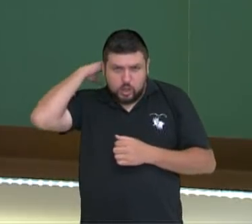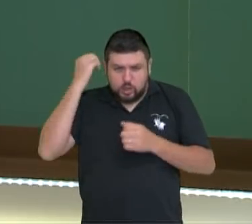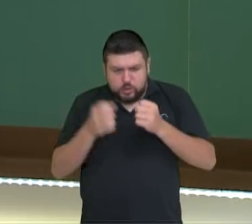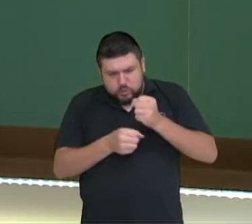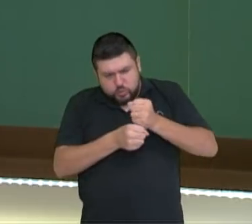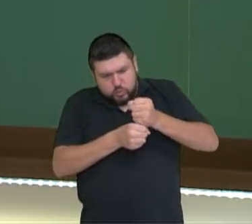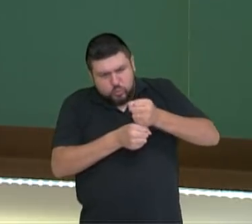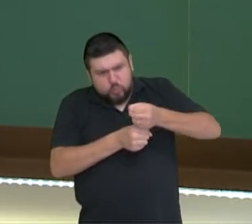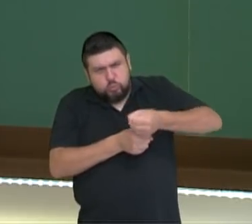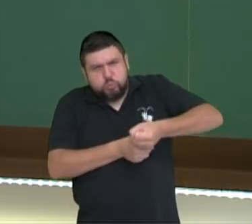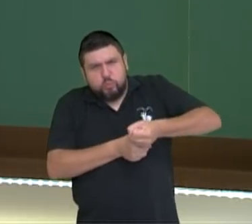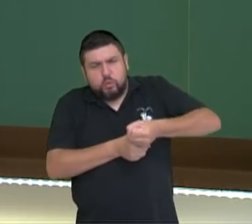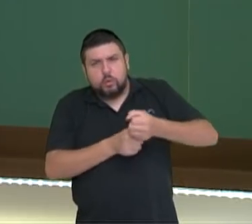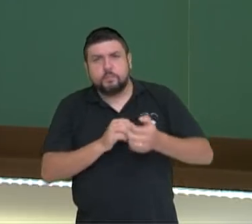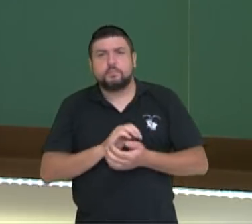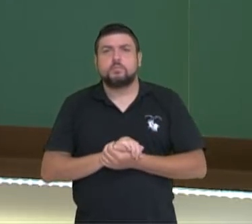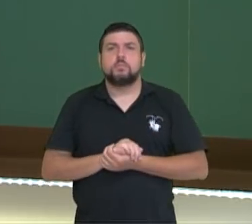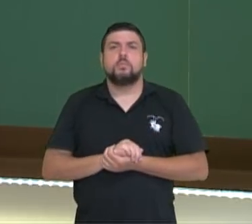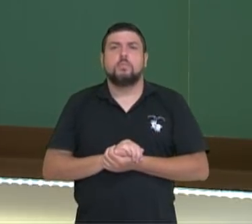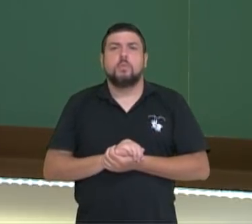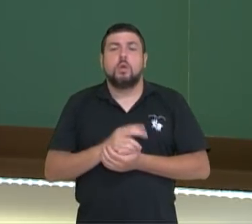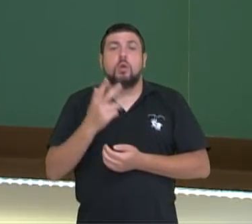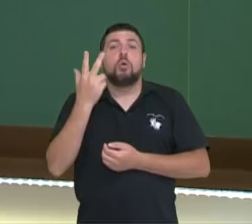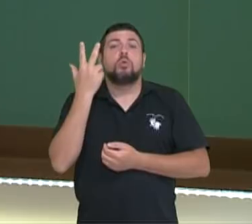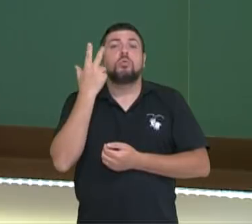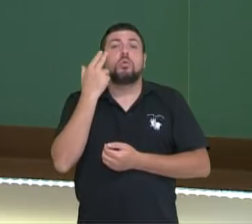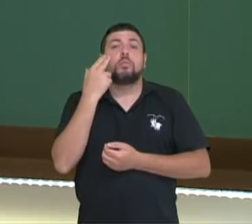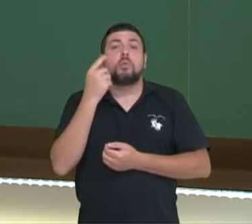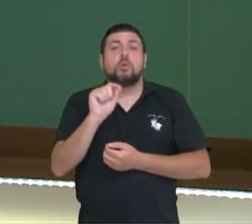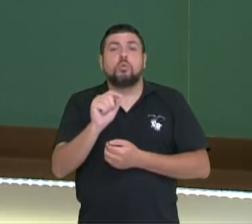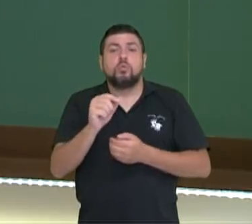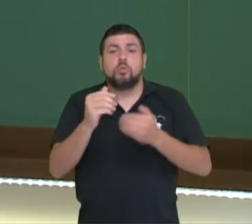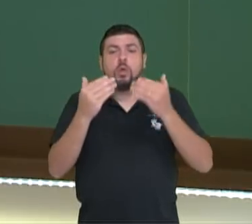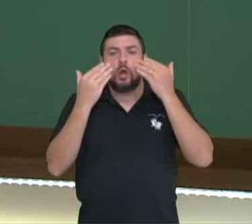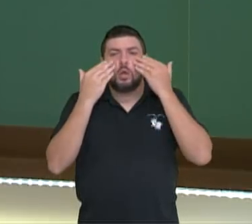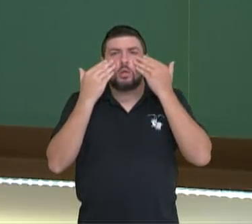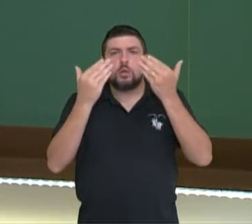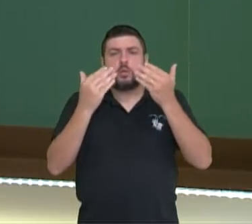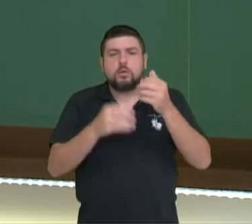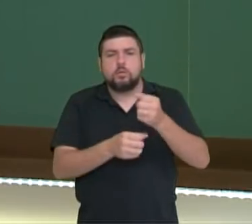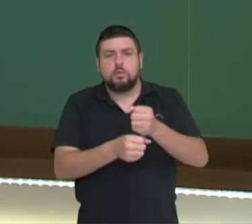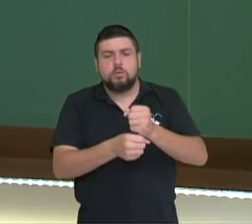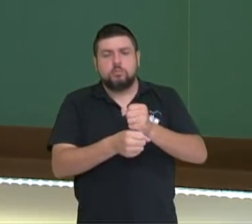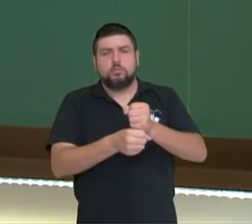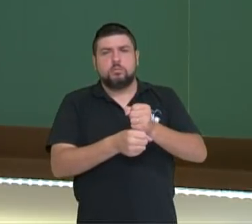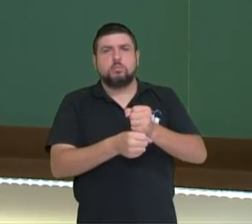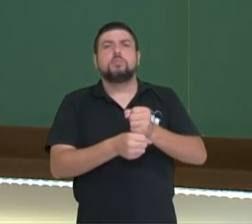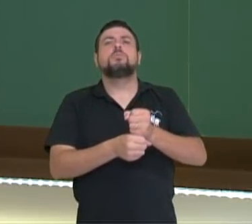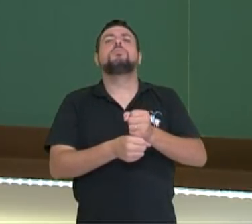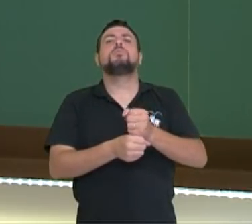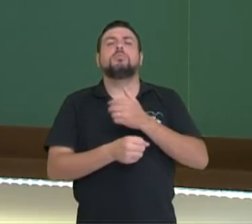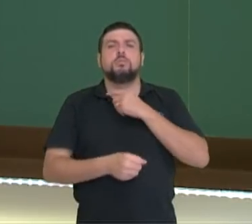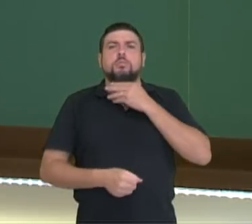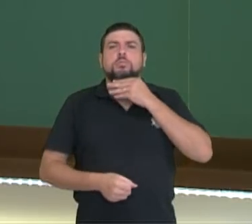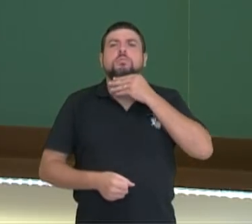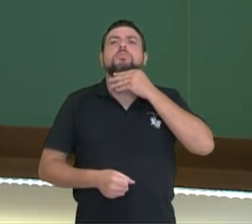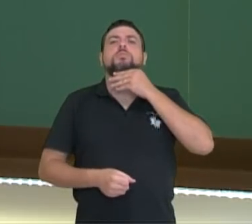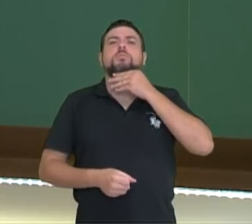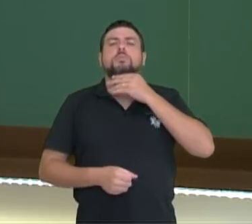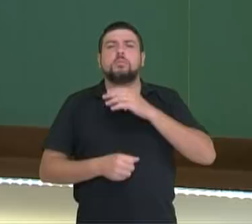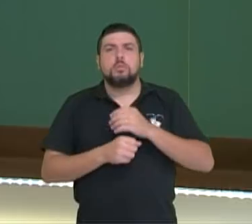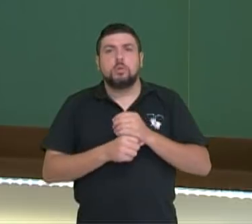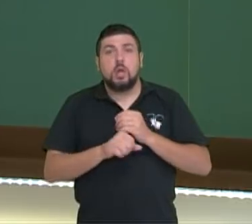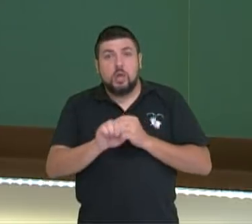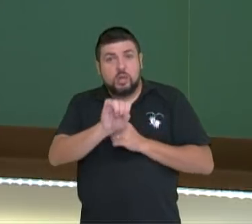do pescoço. O normal é ele ficar retinho e não dobrado para frente. Então, se eu fico ali 2,